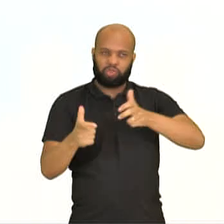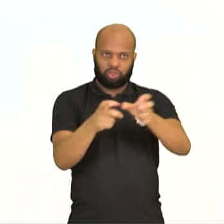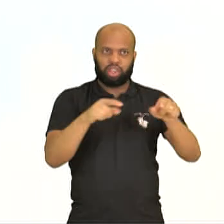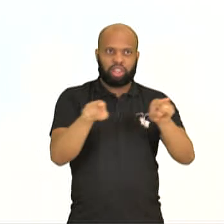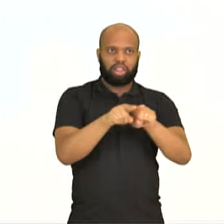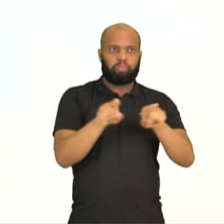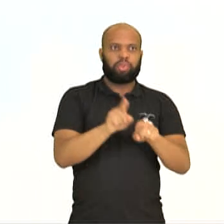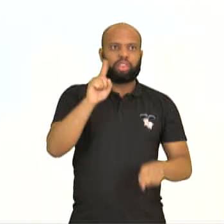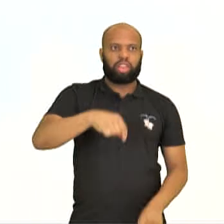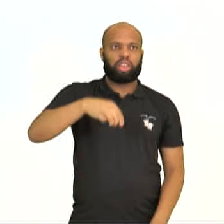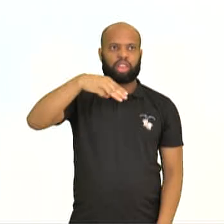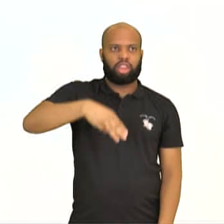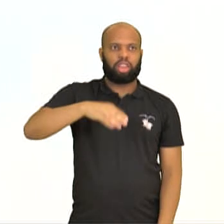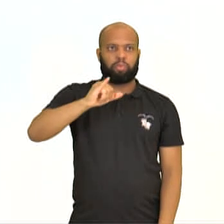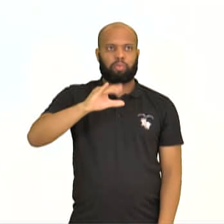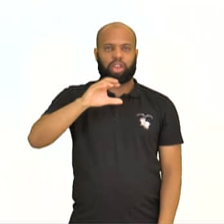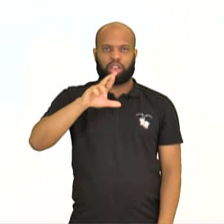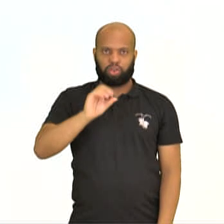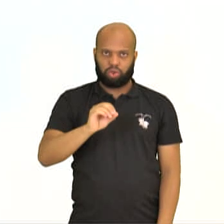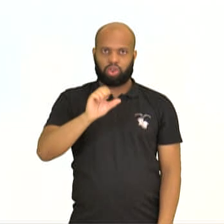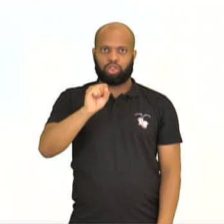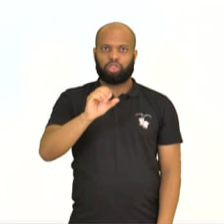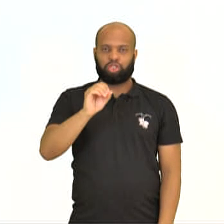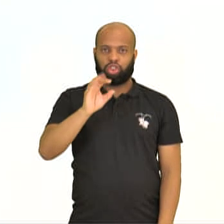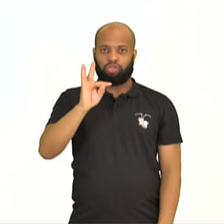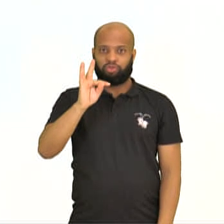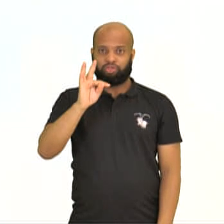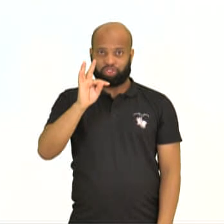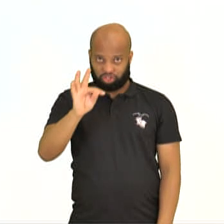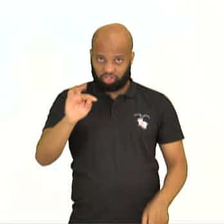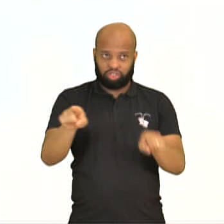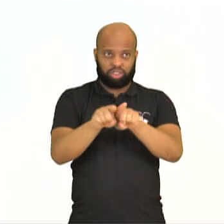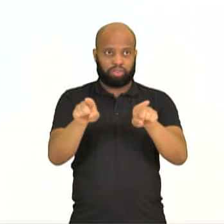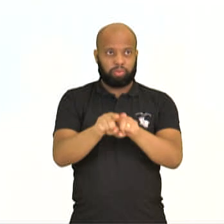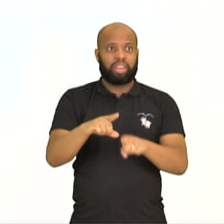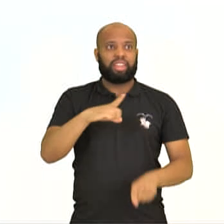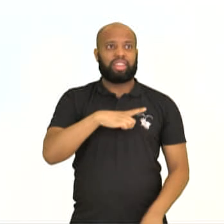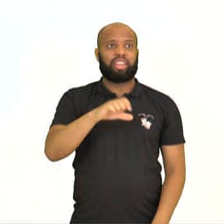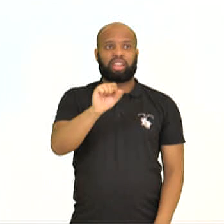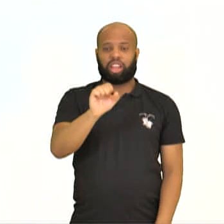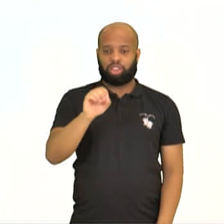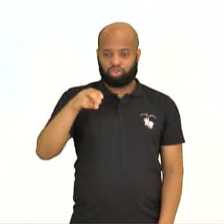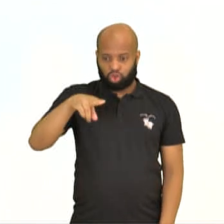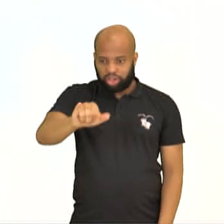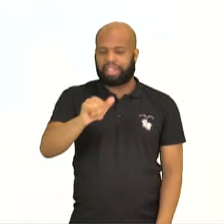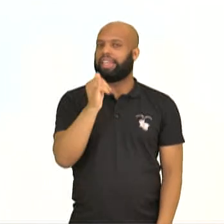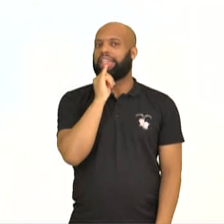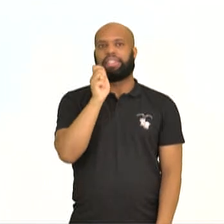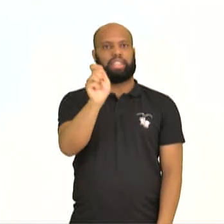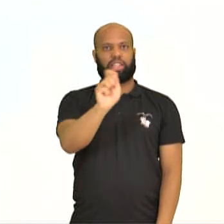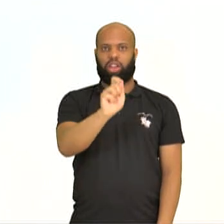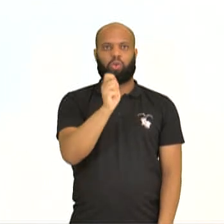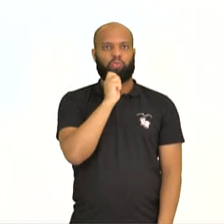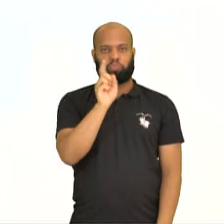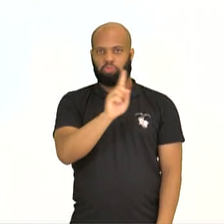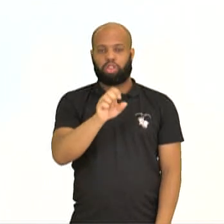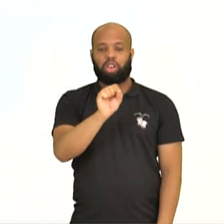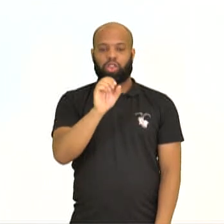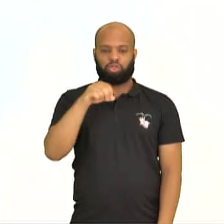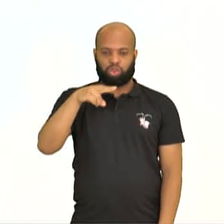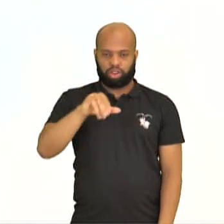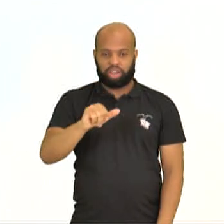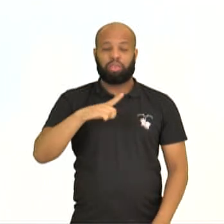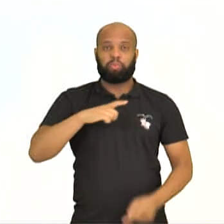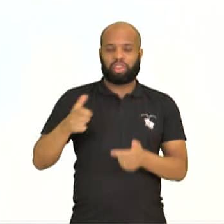de jogos Ubisoft. A Sony, porém, ainda não confirmou presença. Seu popular